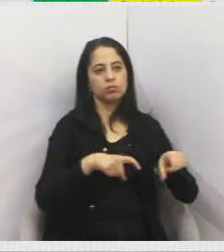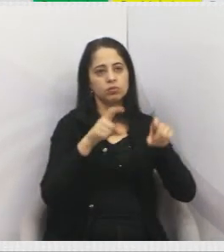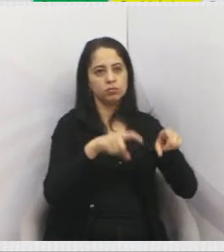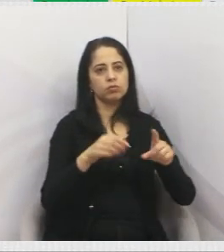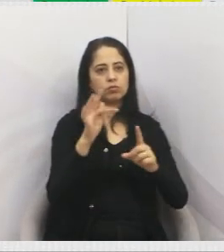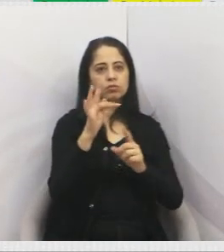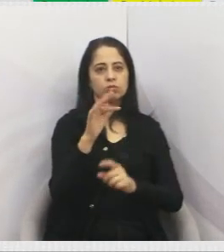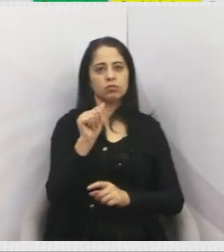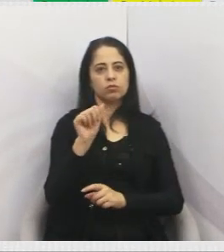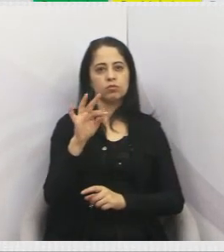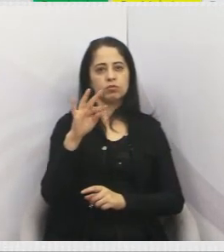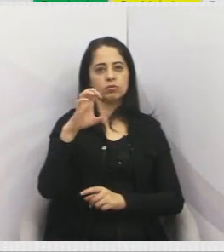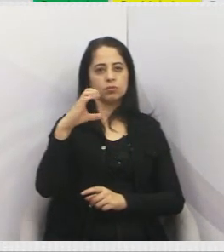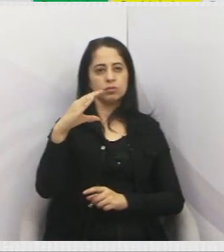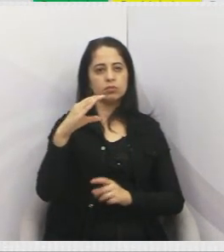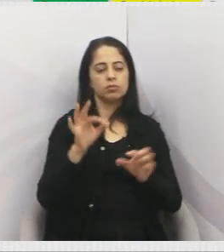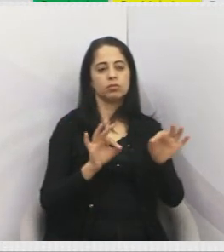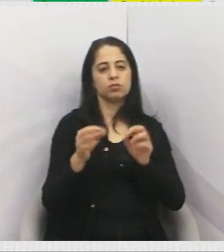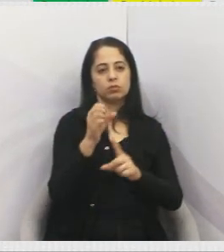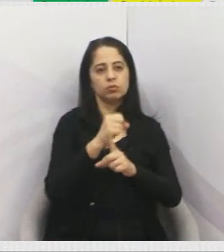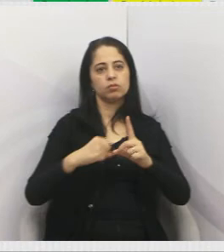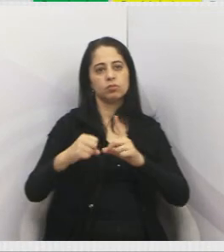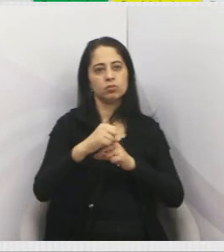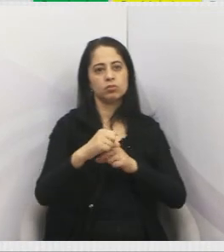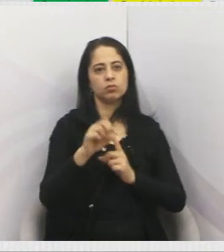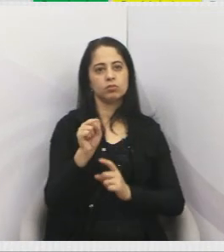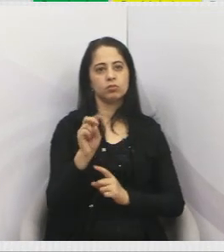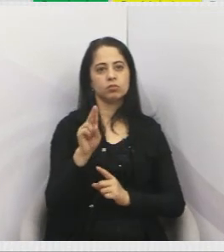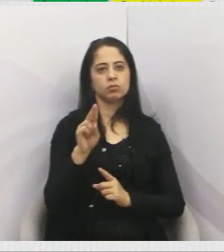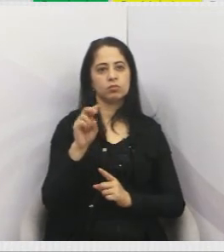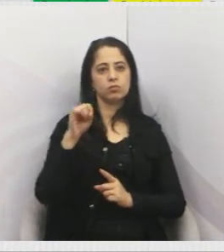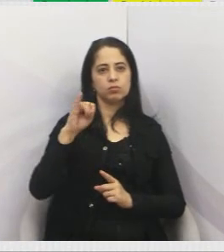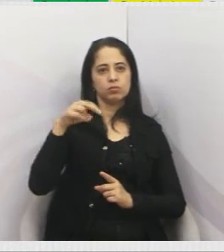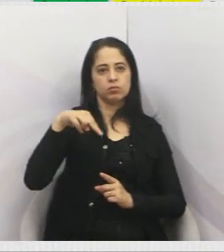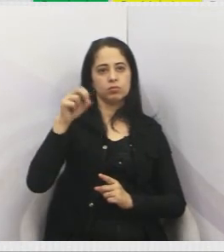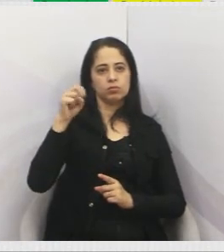acadêmicas FATEC e organização da sociedade civil Suinam.